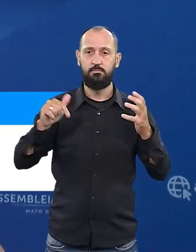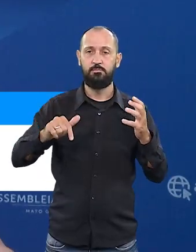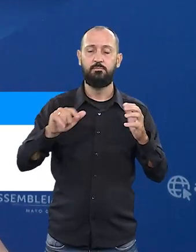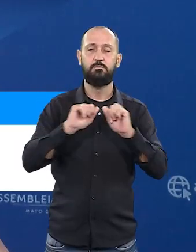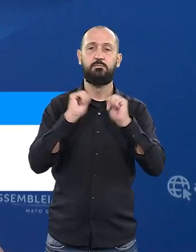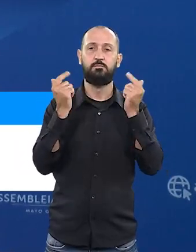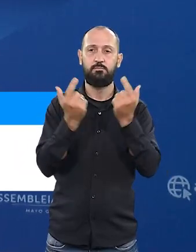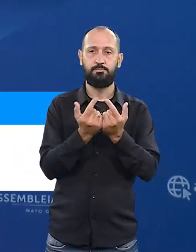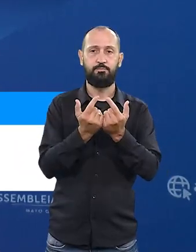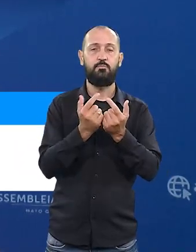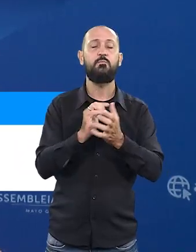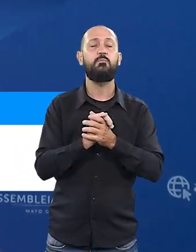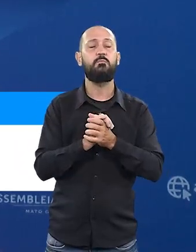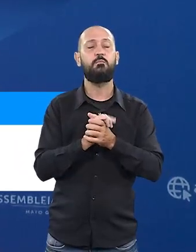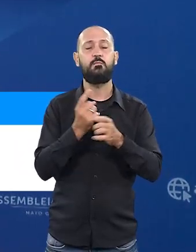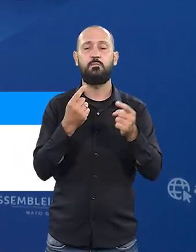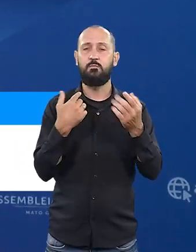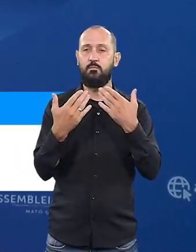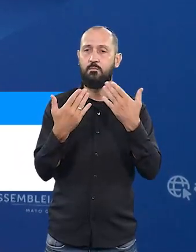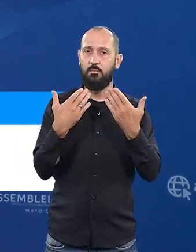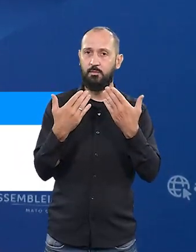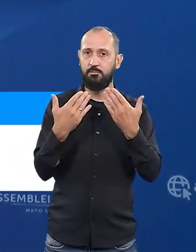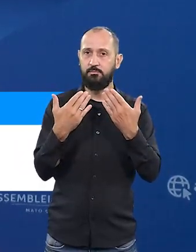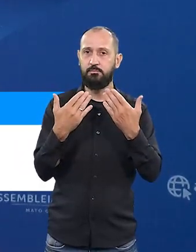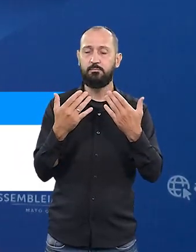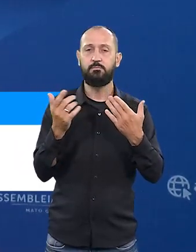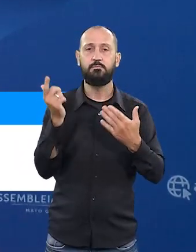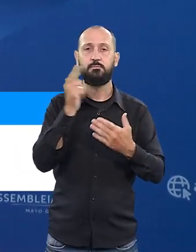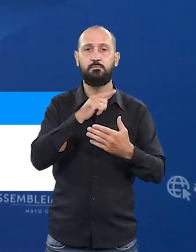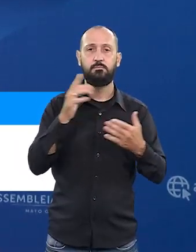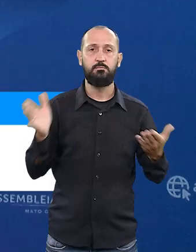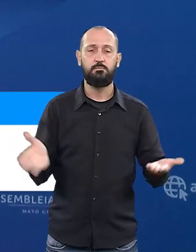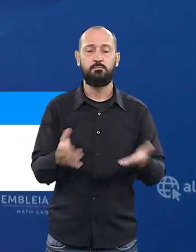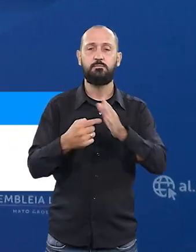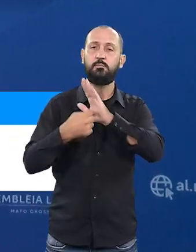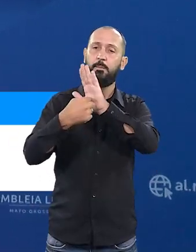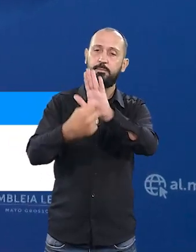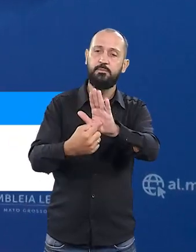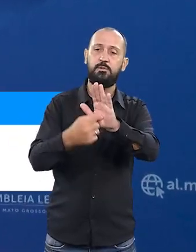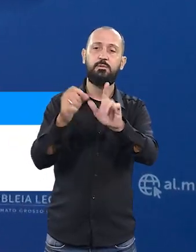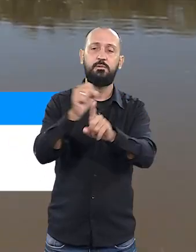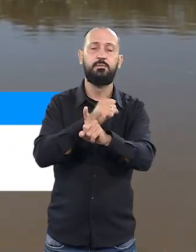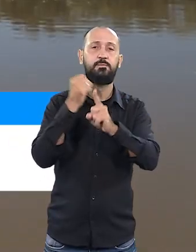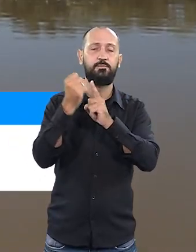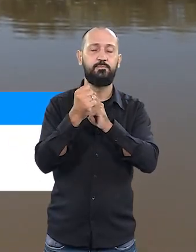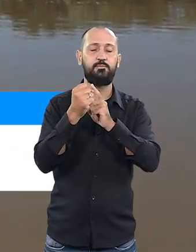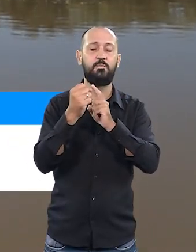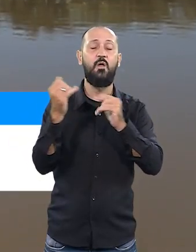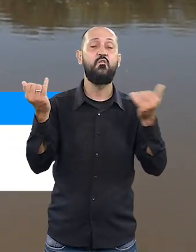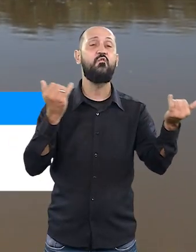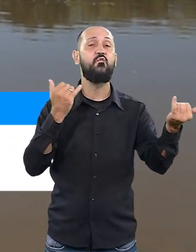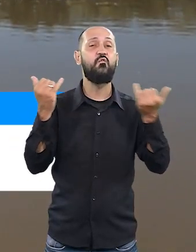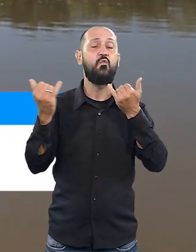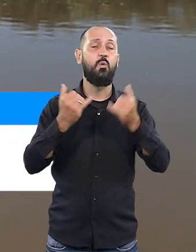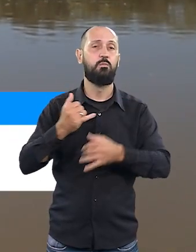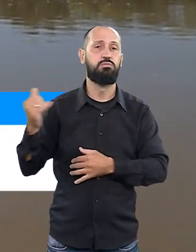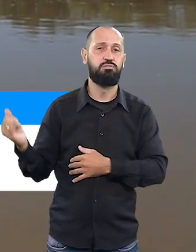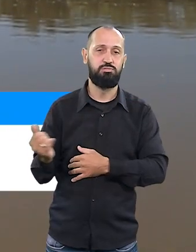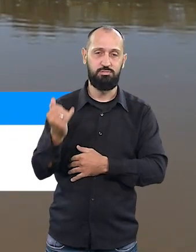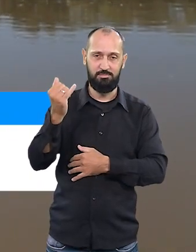Assembleia Legislativa para debater e poder apresentar pra sociedade informações